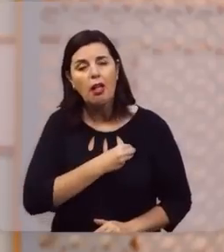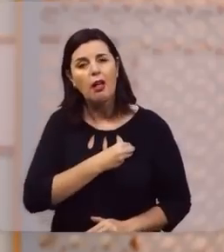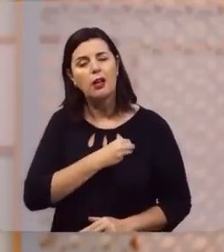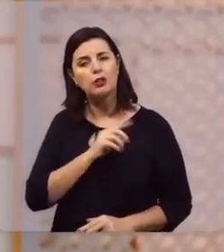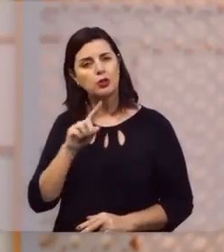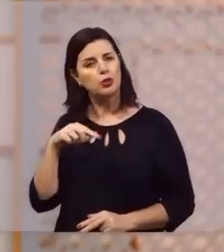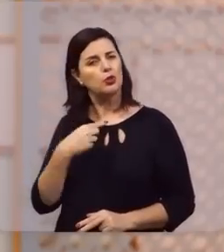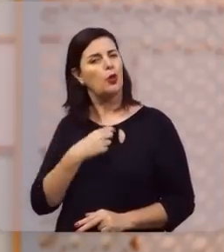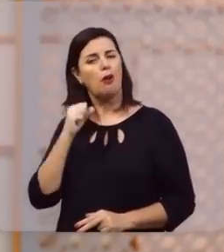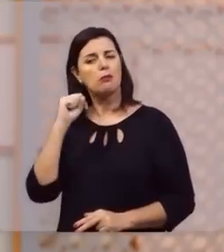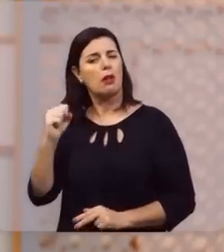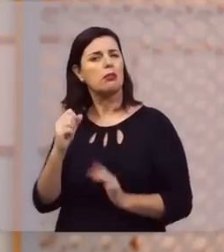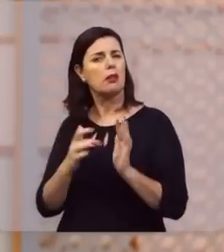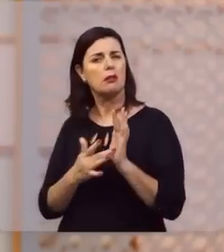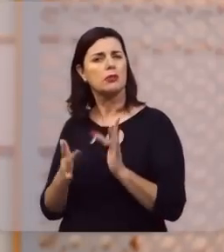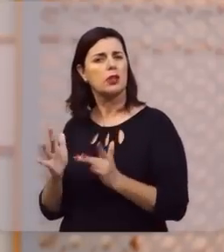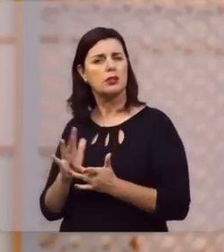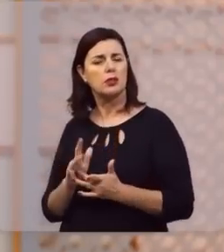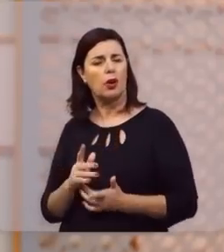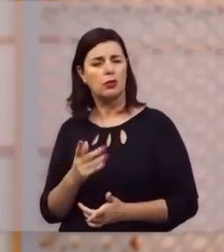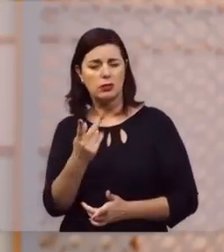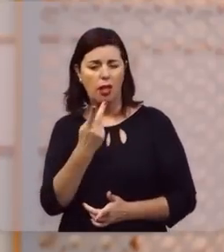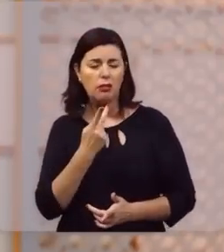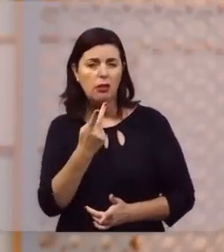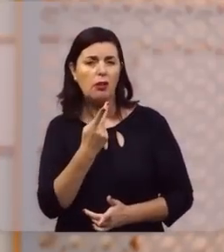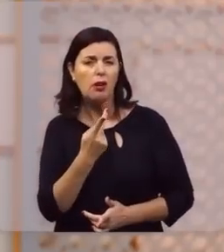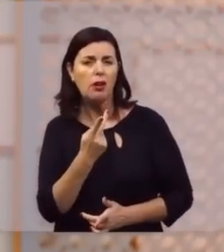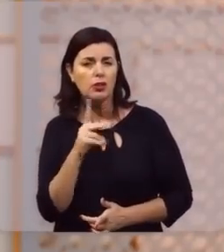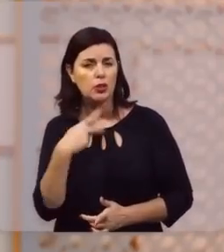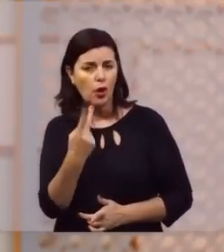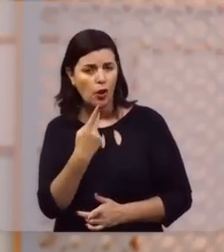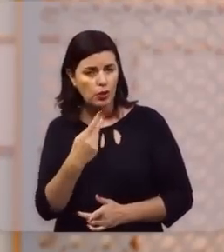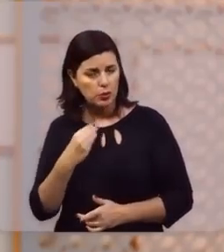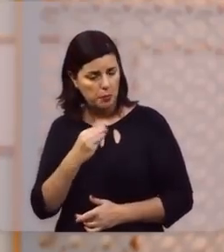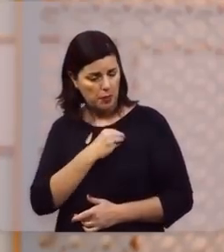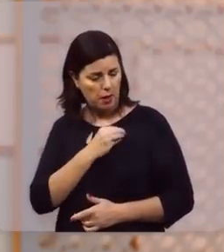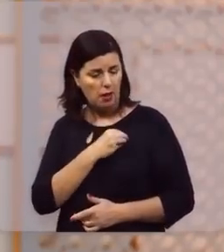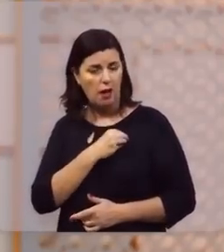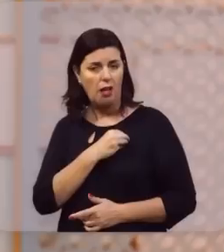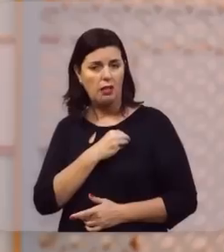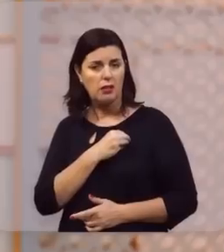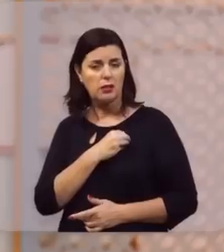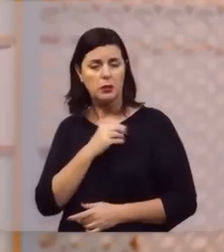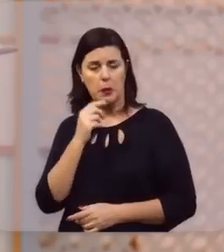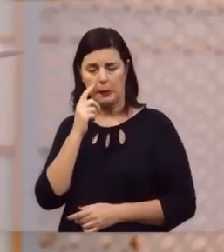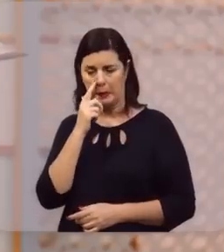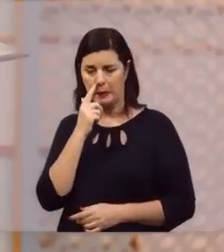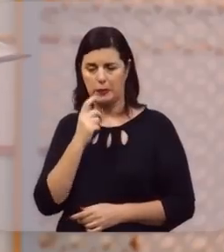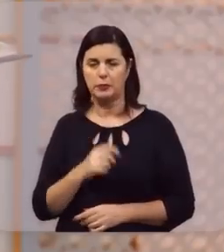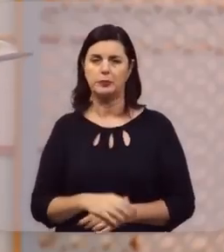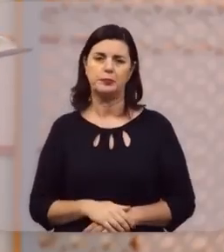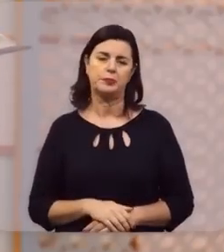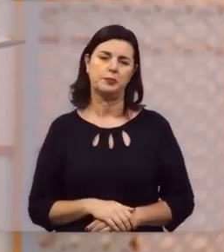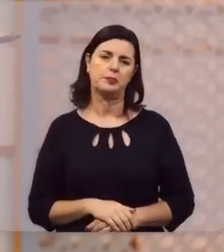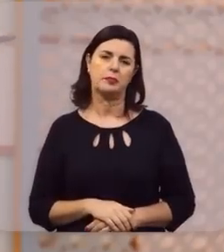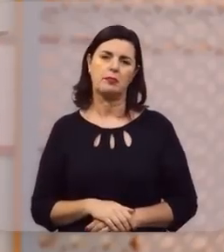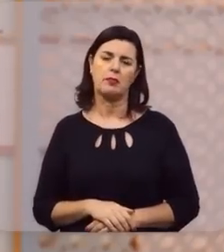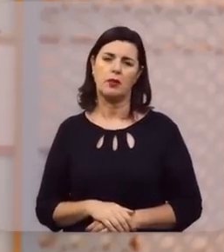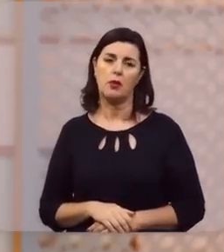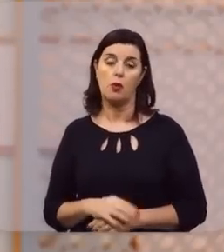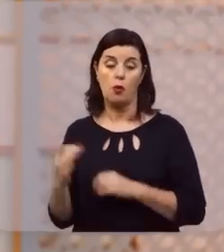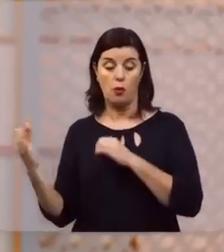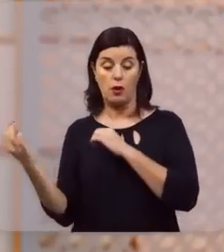e nós matamos a Jesus você é o nós os nossos pecados e